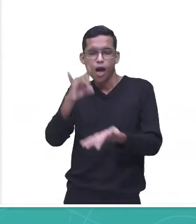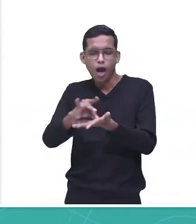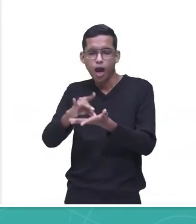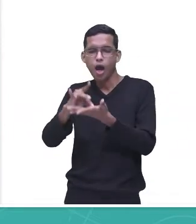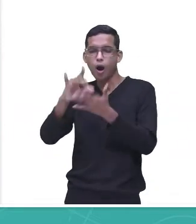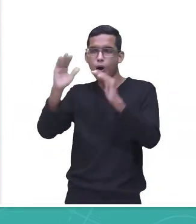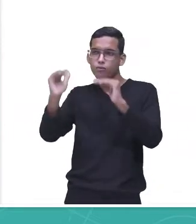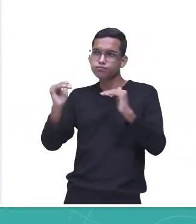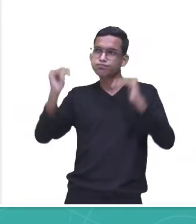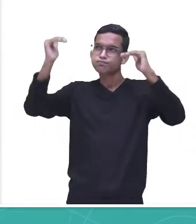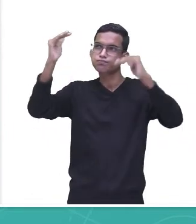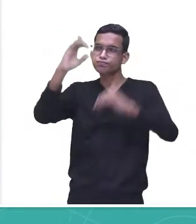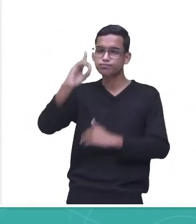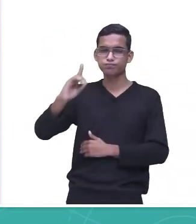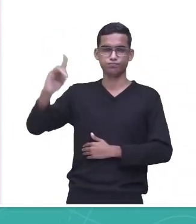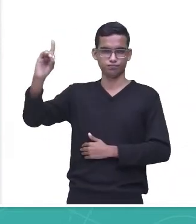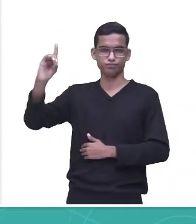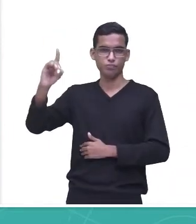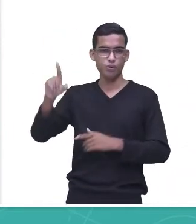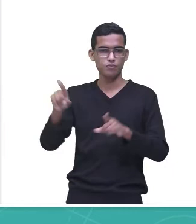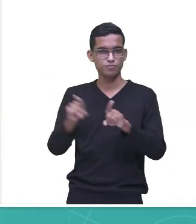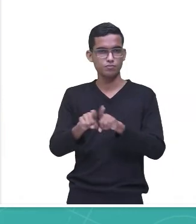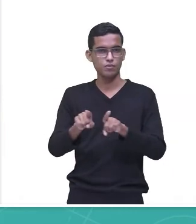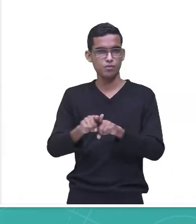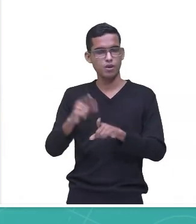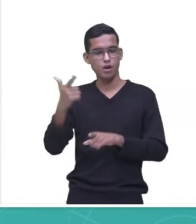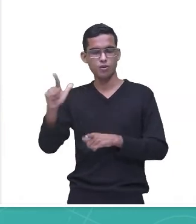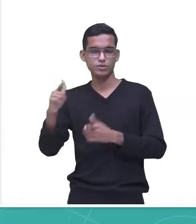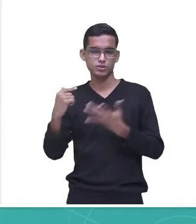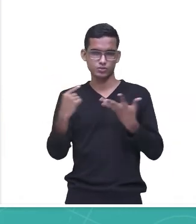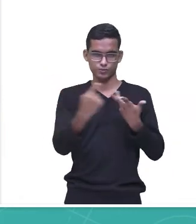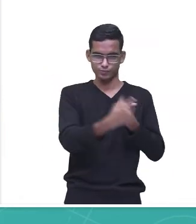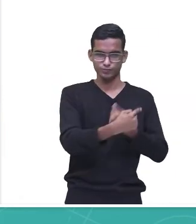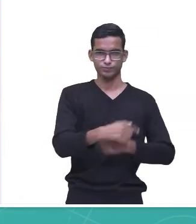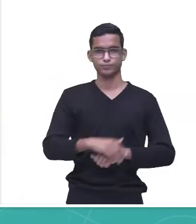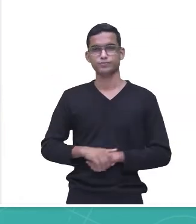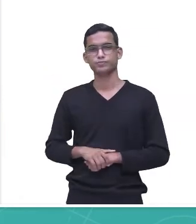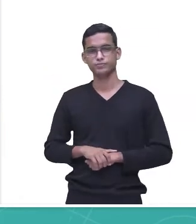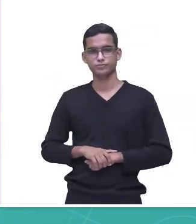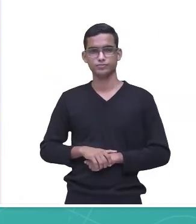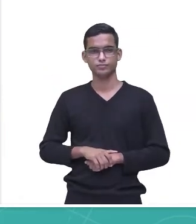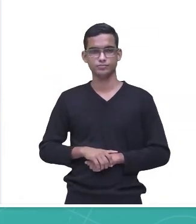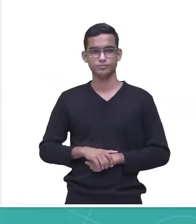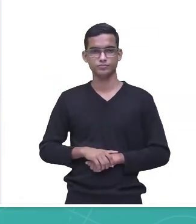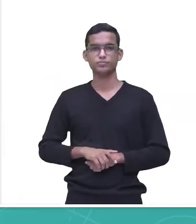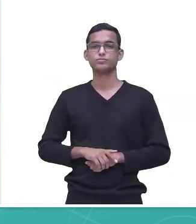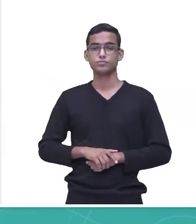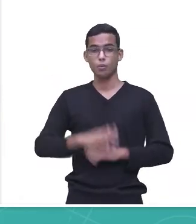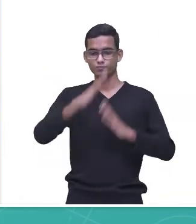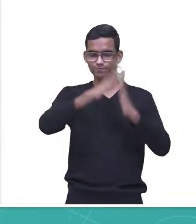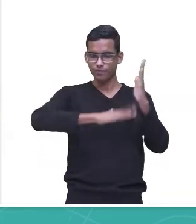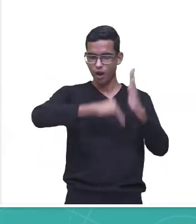agora o que é a pintura gótica. Bem, na pintura gótica, adornava murais,